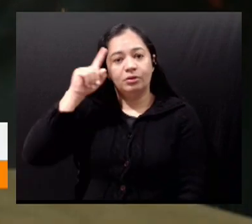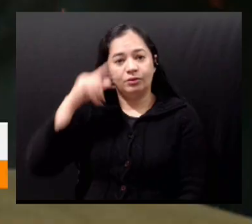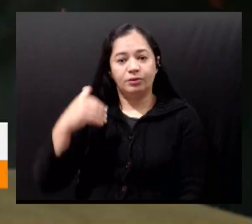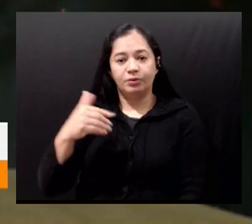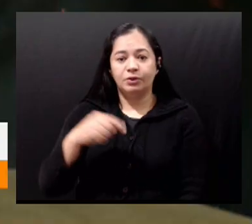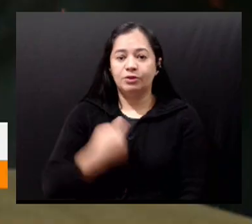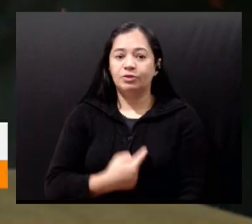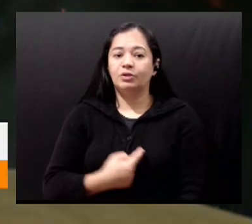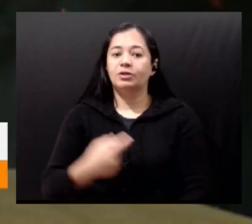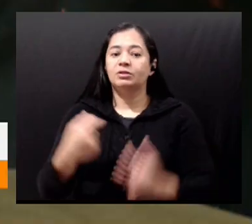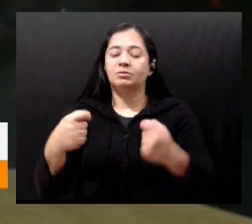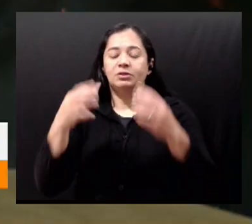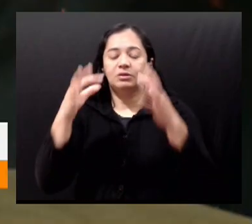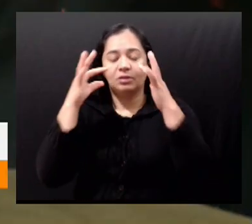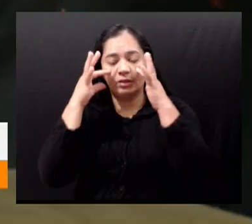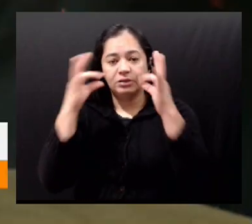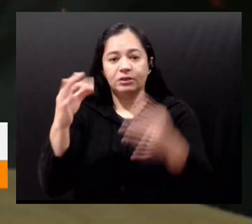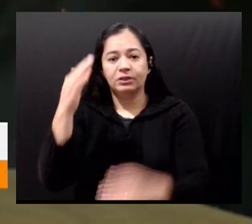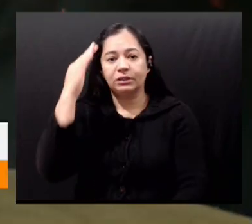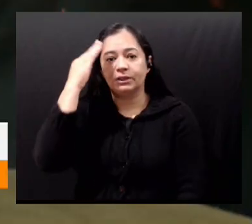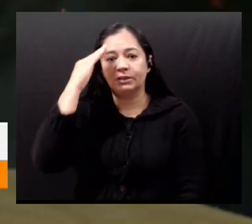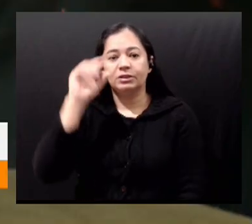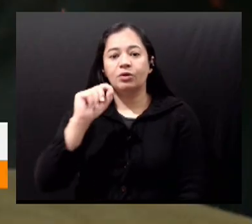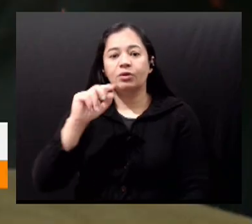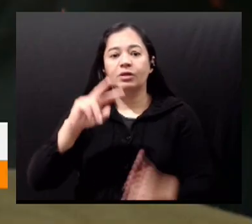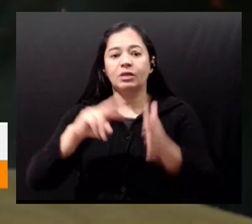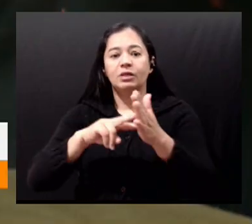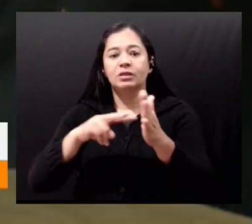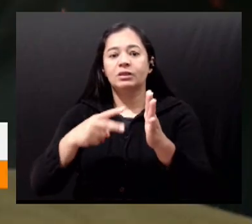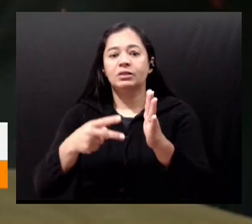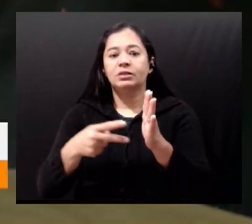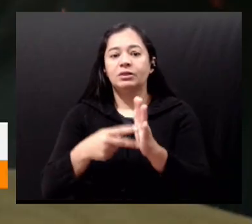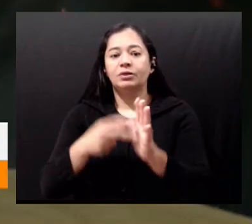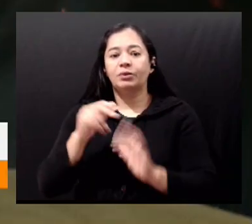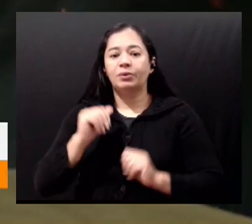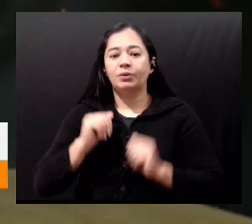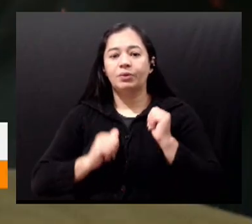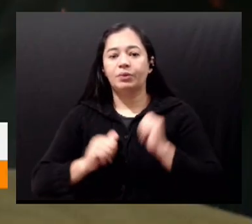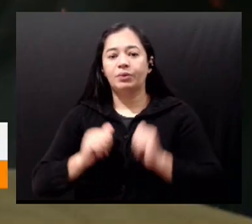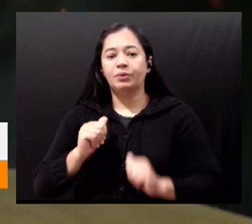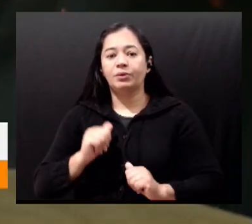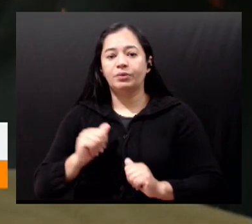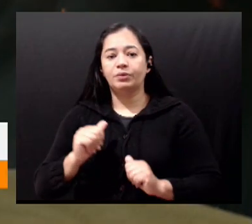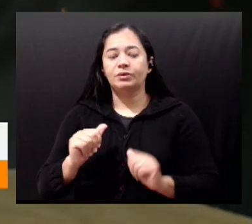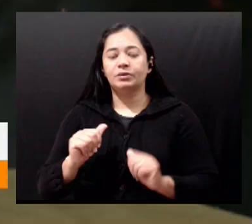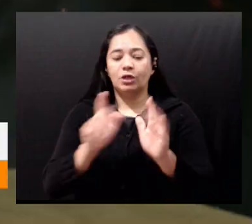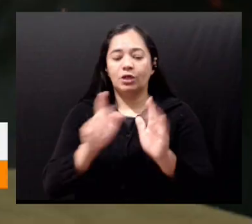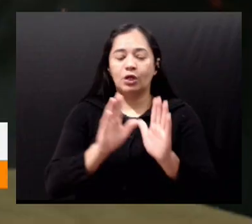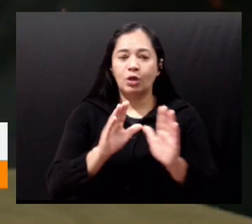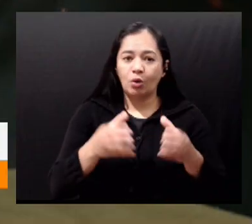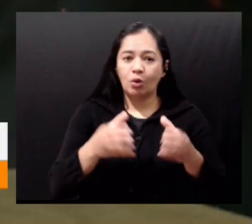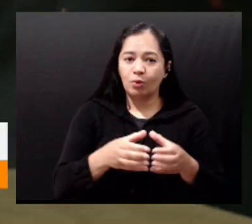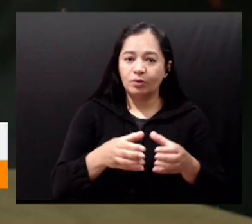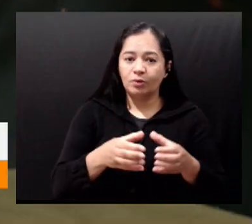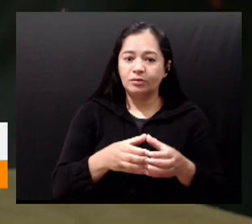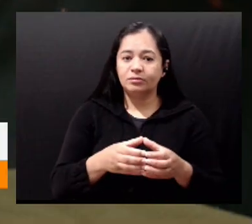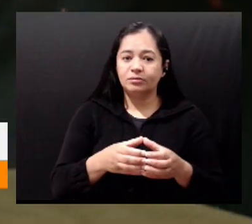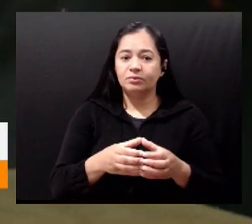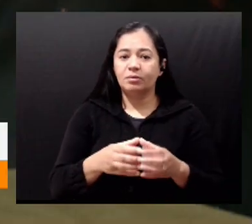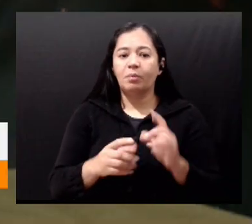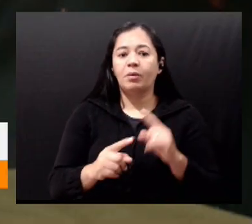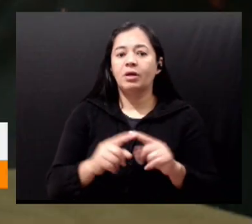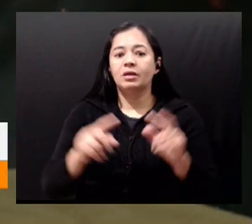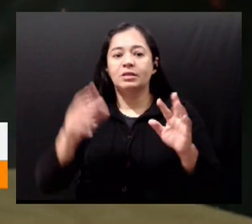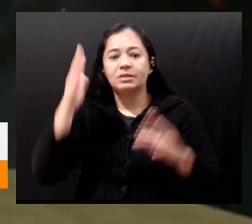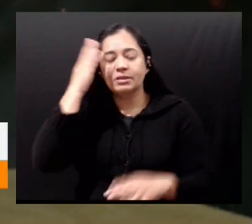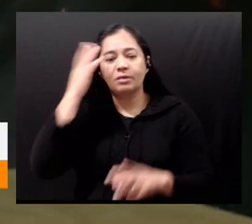entender, né, o que que é essa ansiedade coletiva e diferenciar ela e saber como